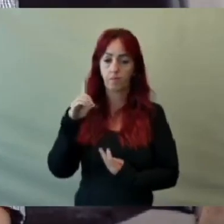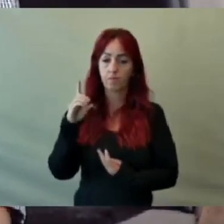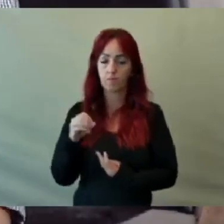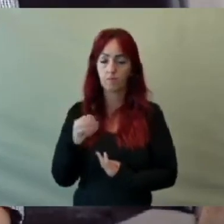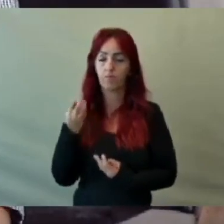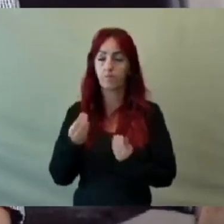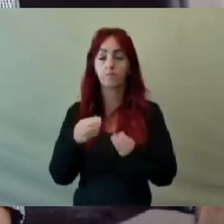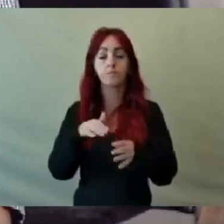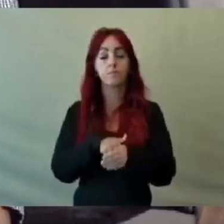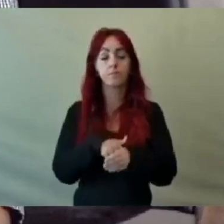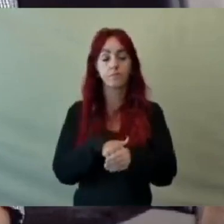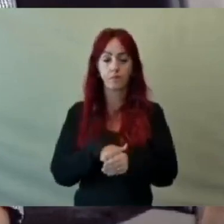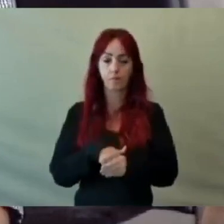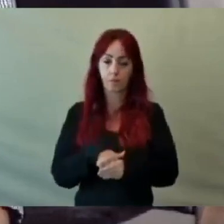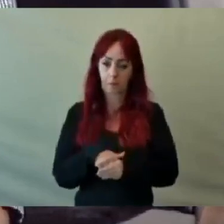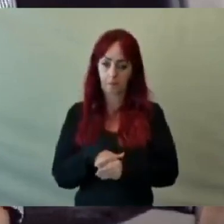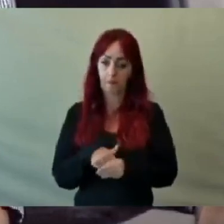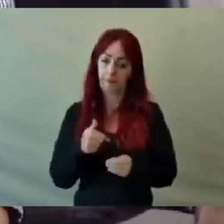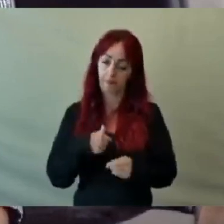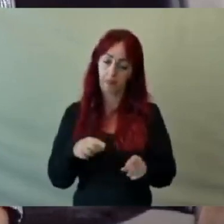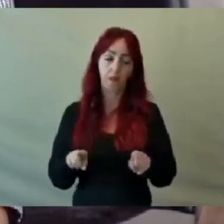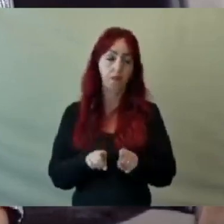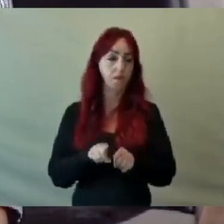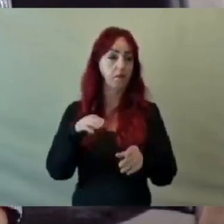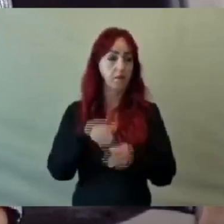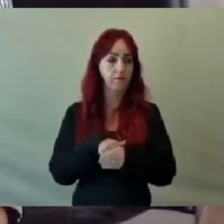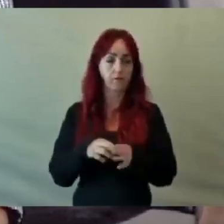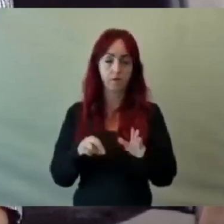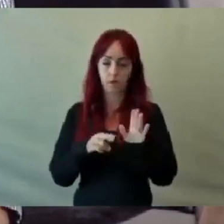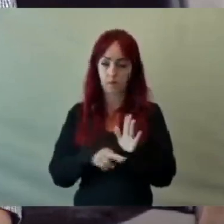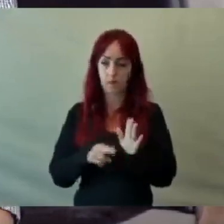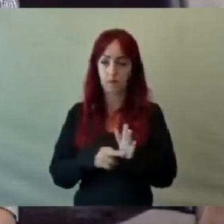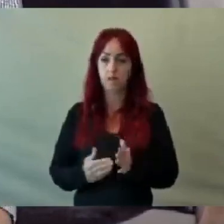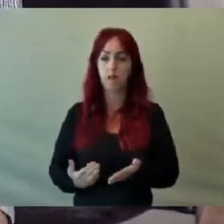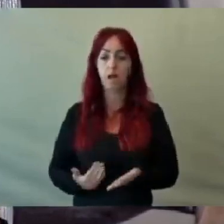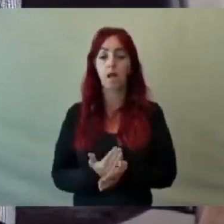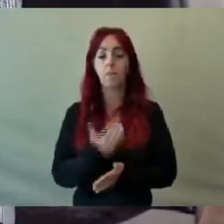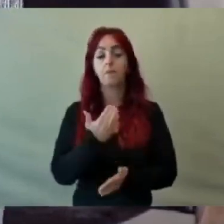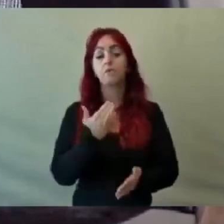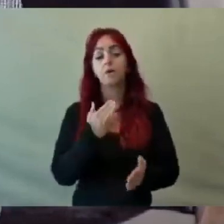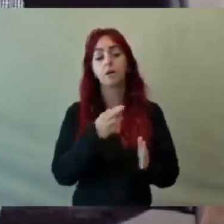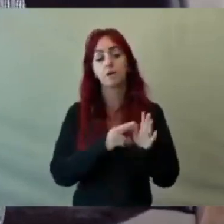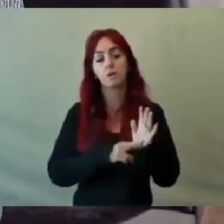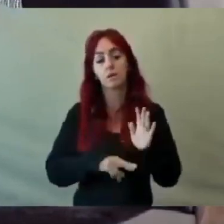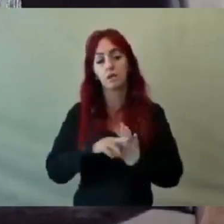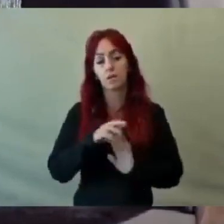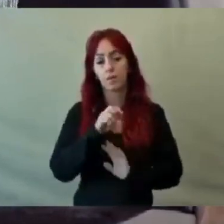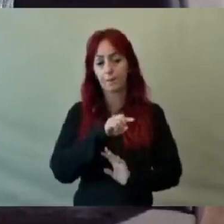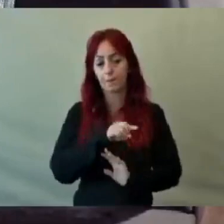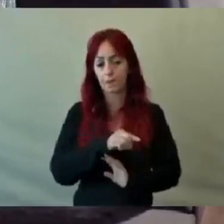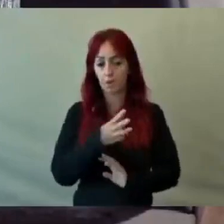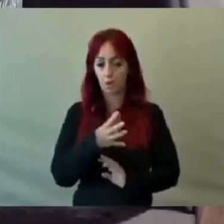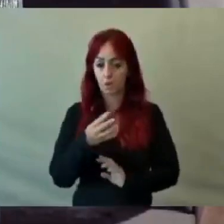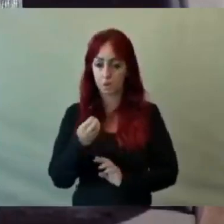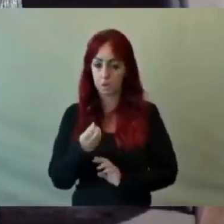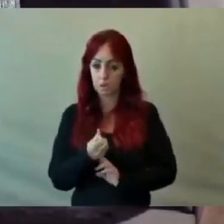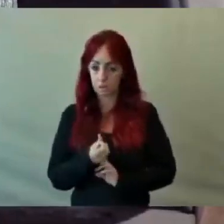Bom, eu voto com requerimento, então fica aprovado o requerimento 1046-2024.